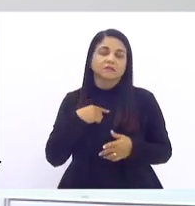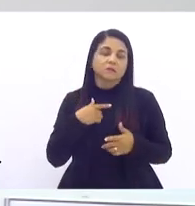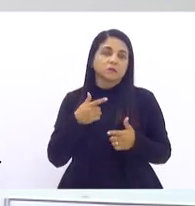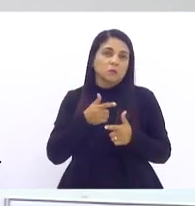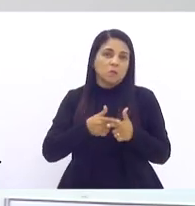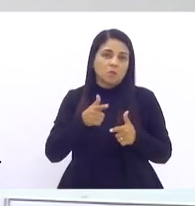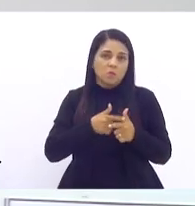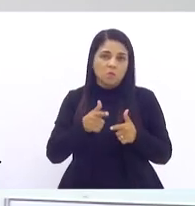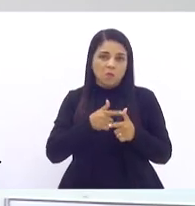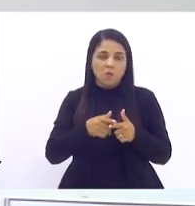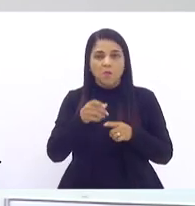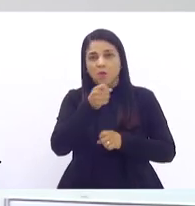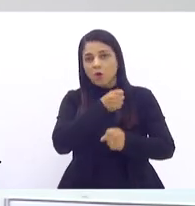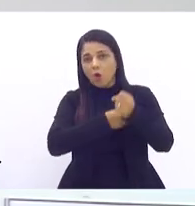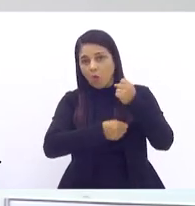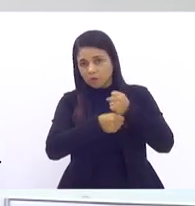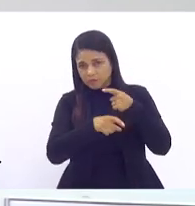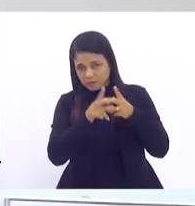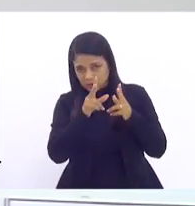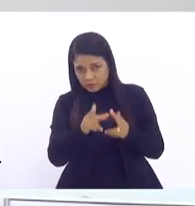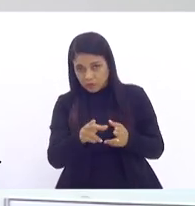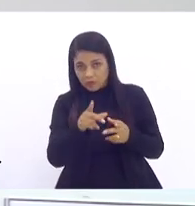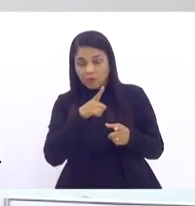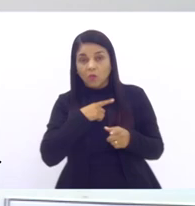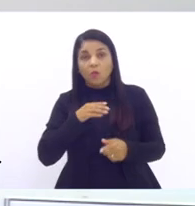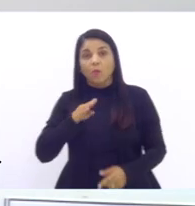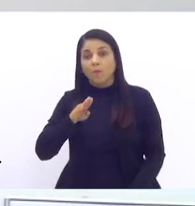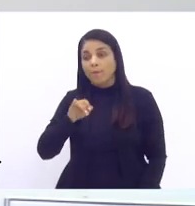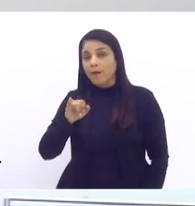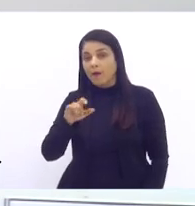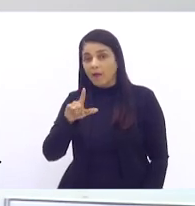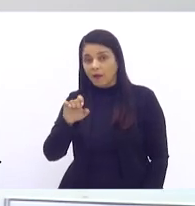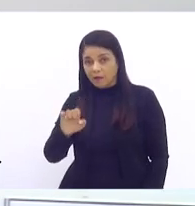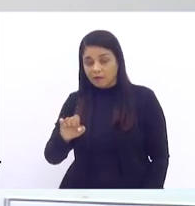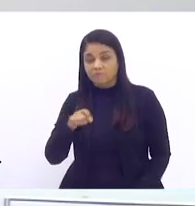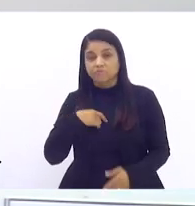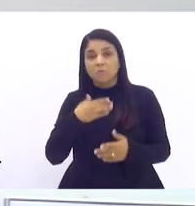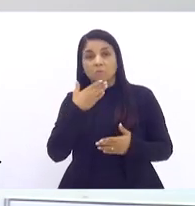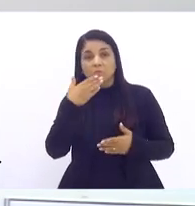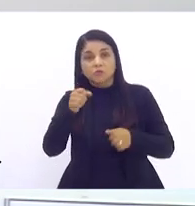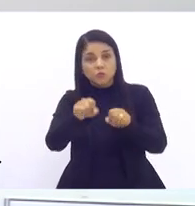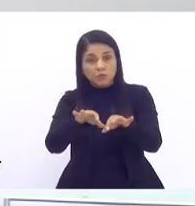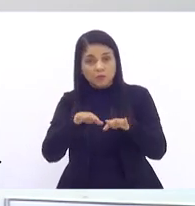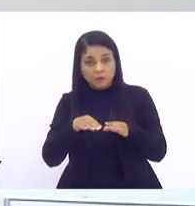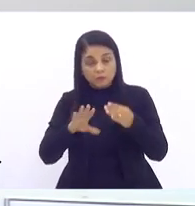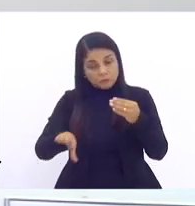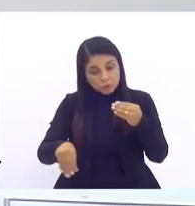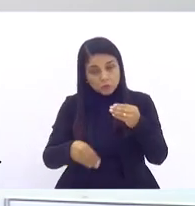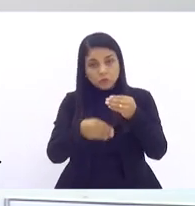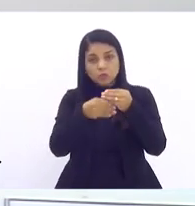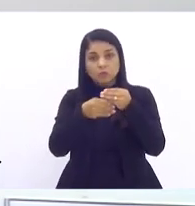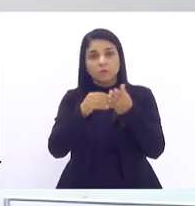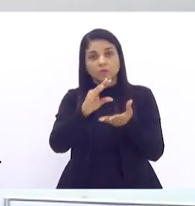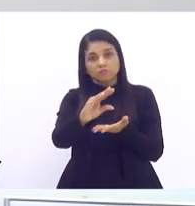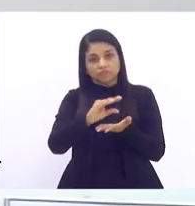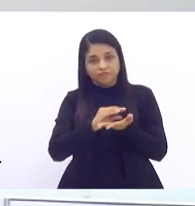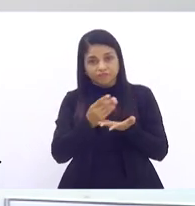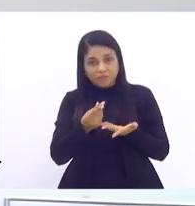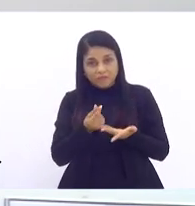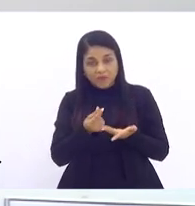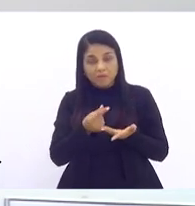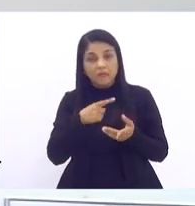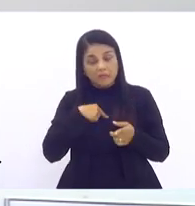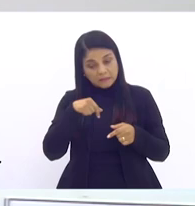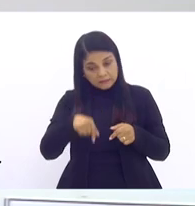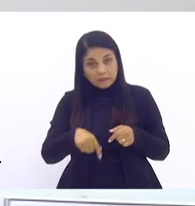como teve no ano passado o baile foi ao Parlamento e pediu uma suplementação e nós temos um instrumento da